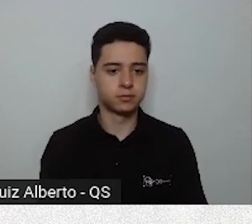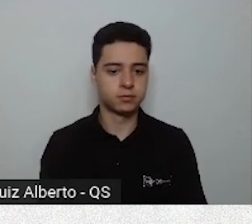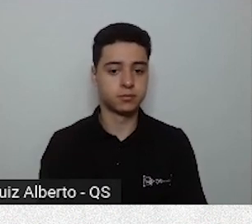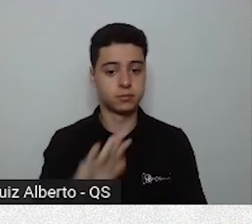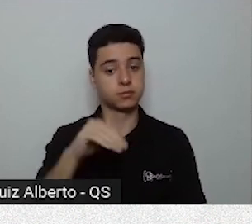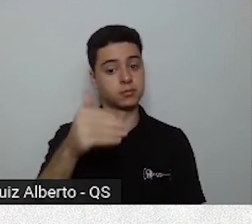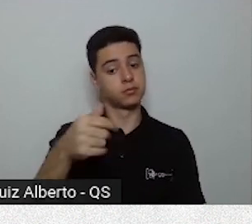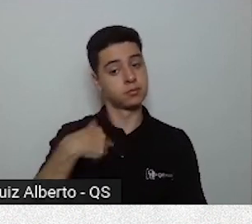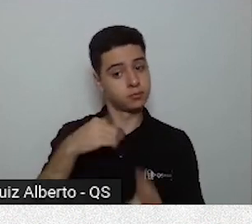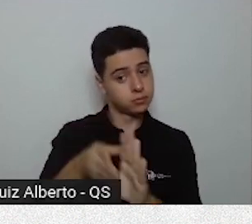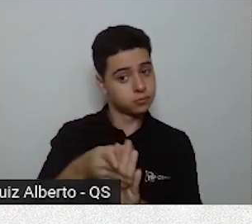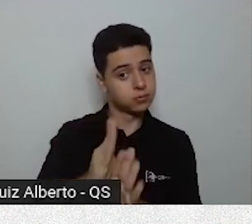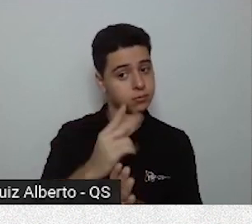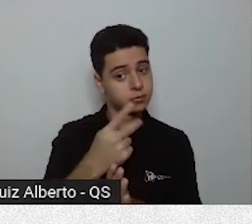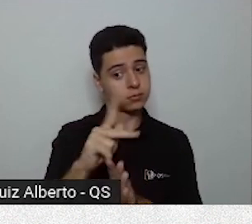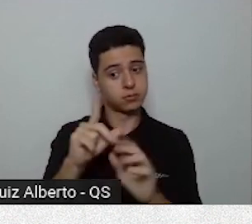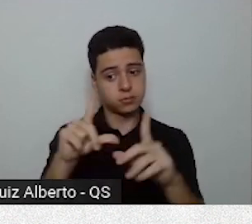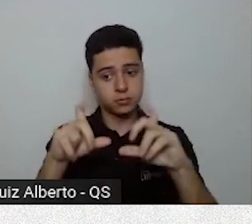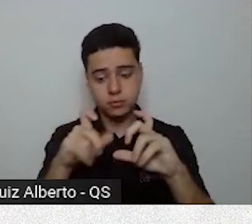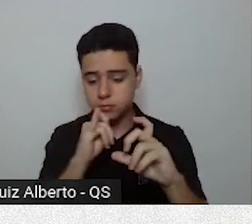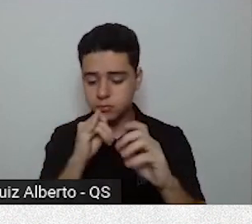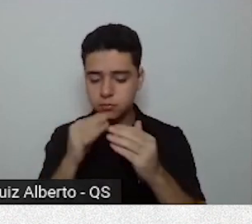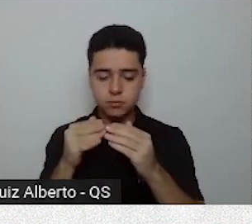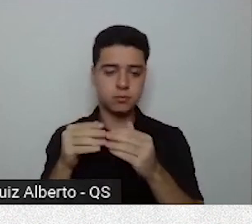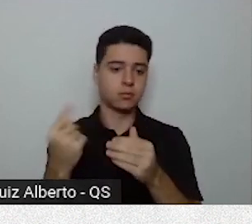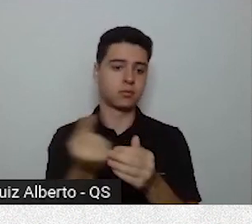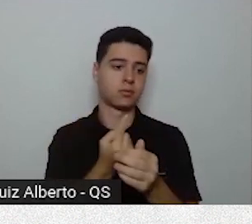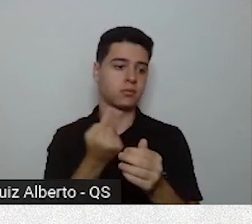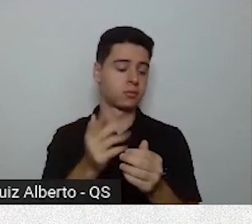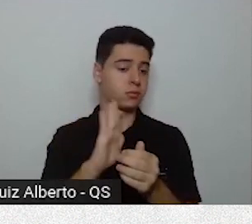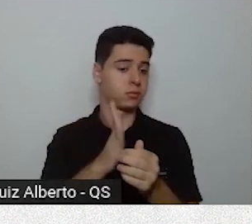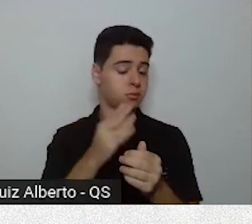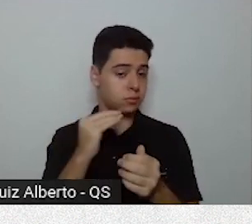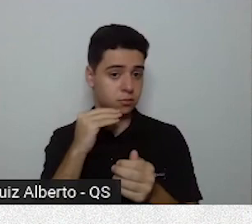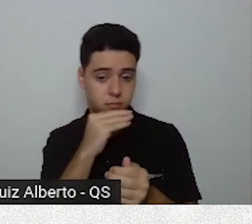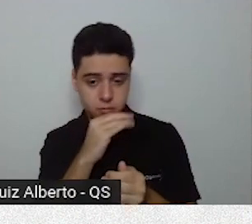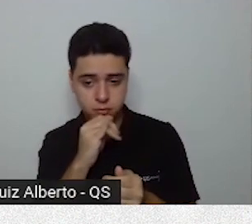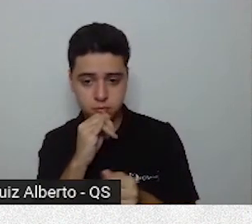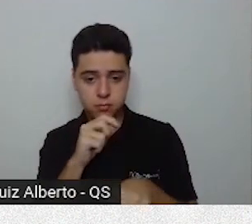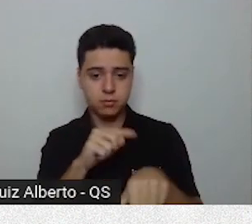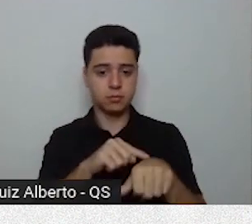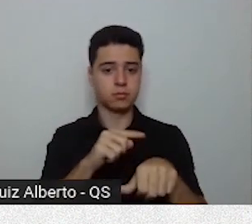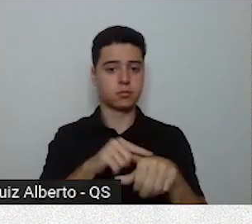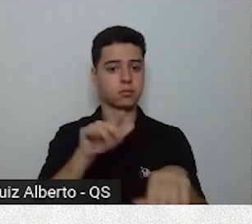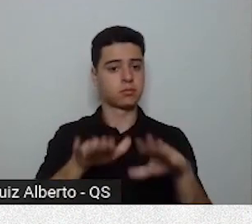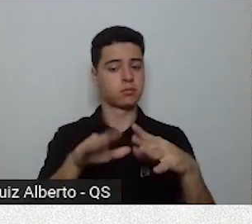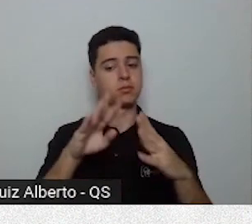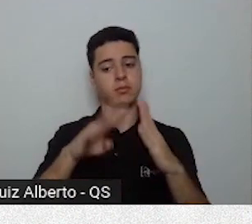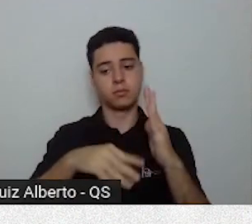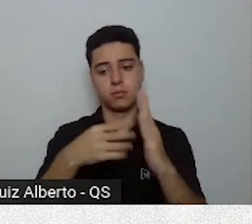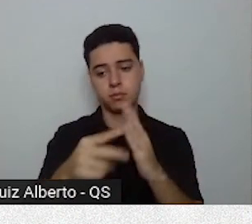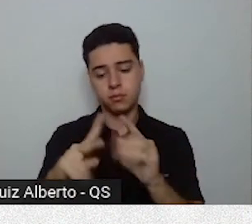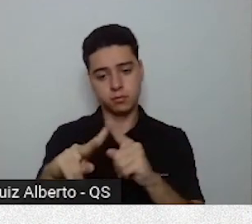também fotografem para ter pelo menos um momento da sua pintura registrada.